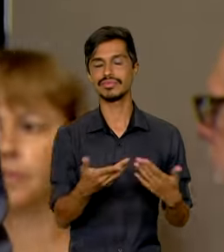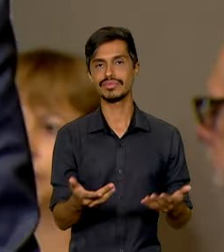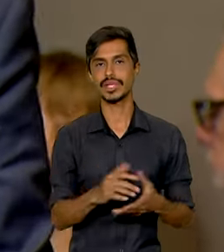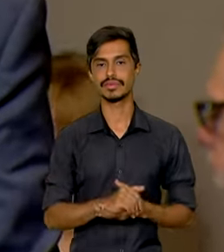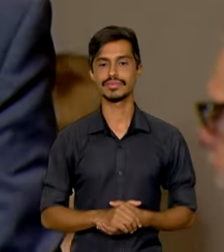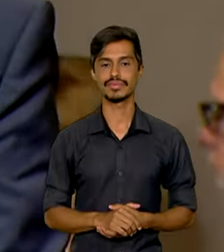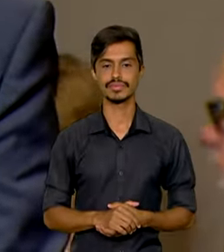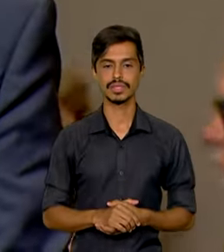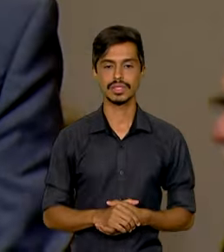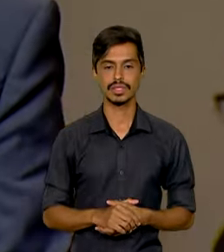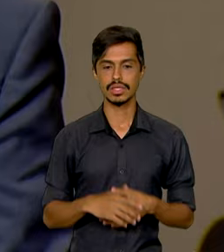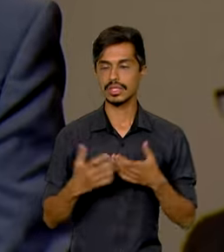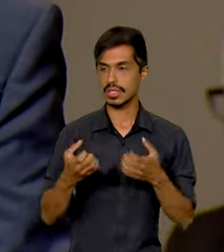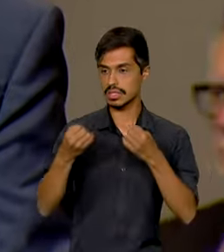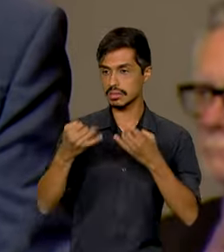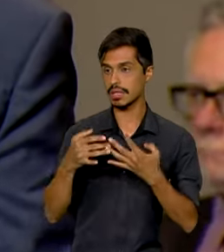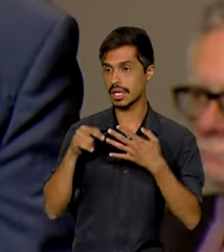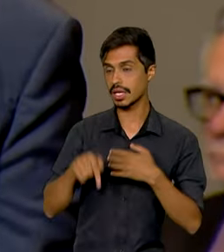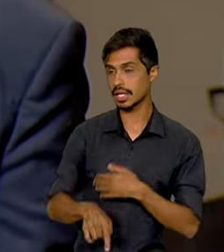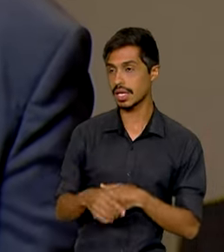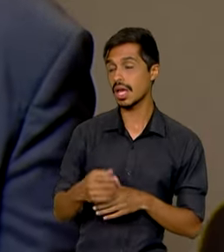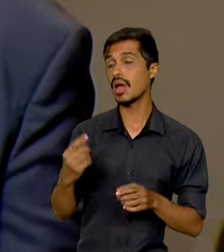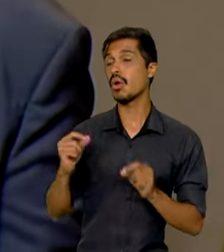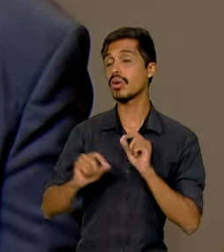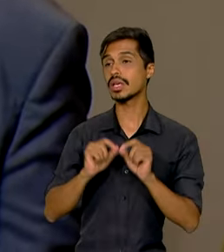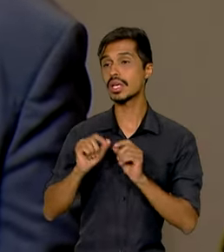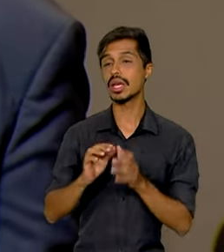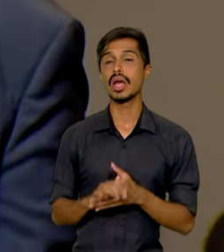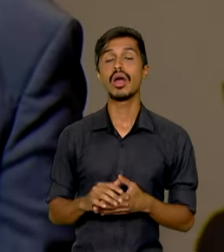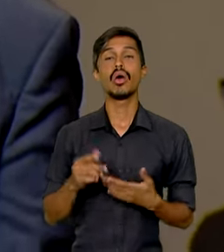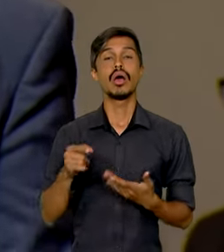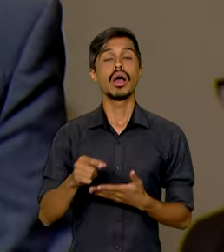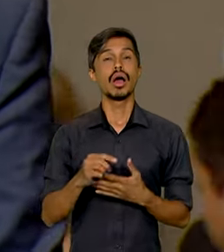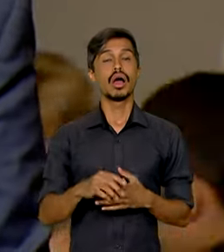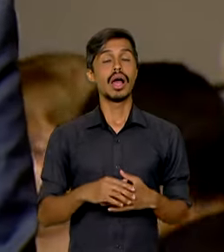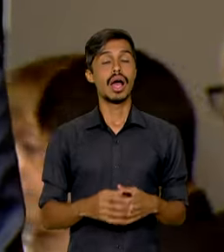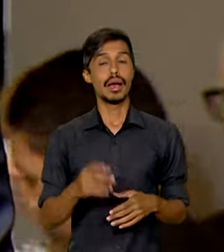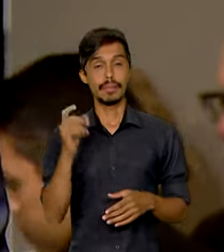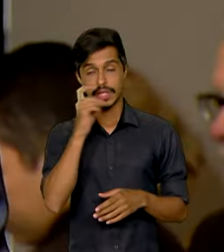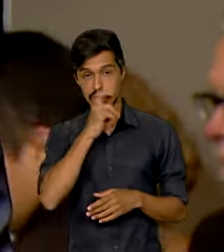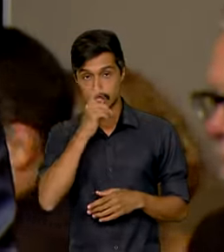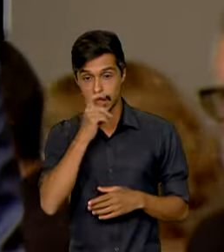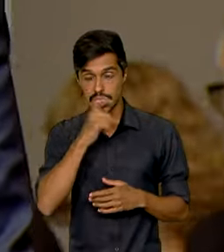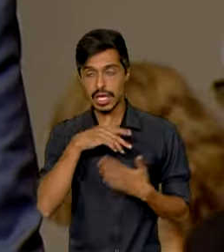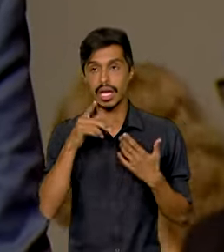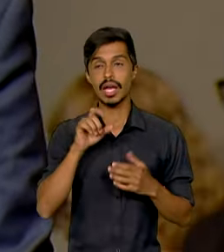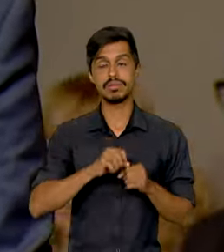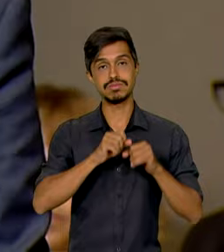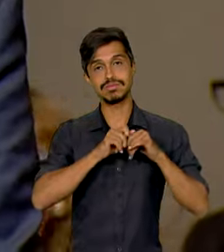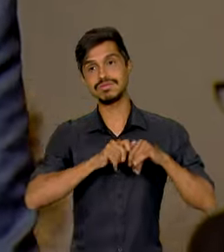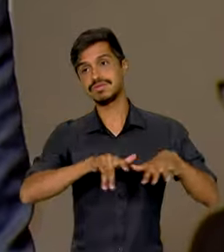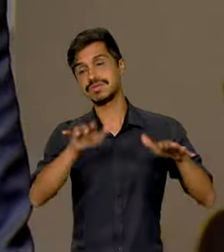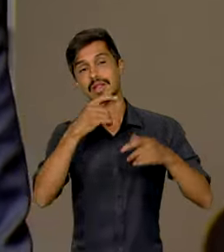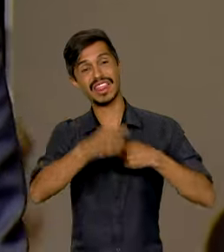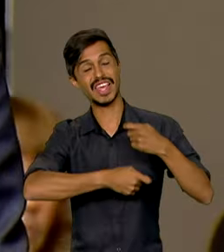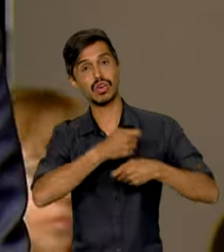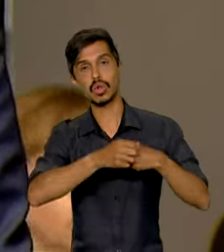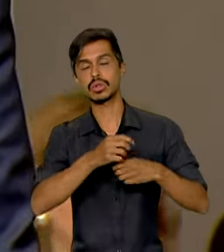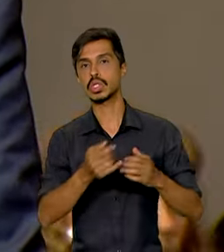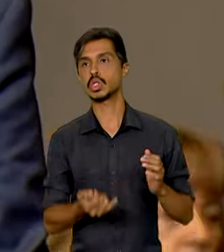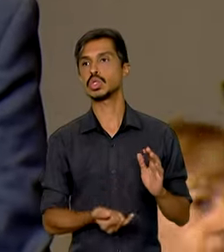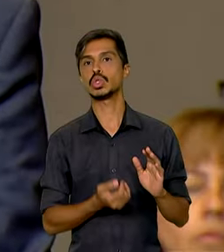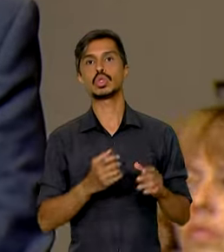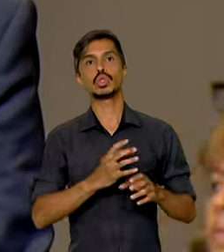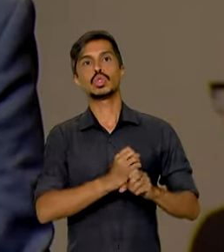aqui, ministro Flávio Dino, é que a mentira virou um negócio nesse país. Há um modelo de negócio altamente